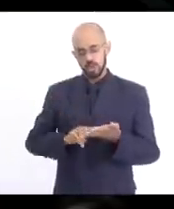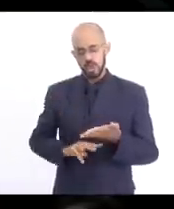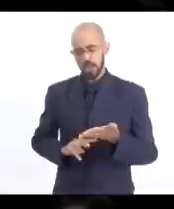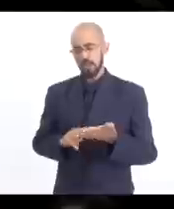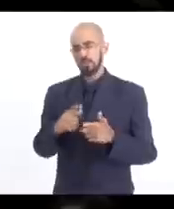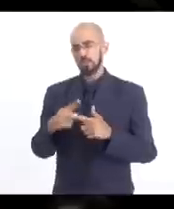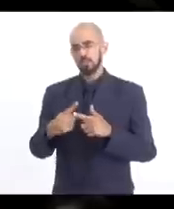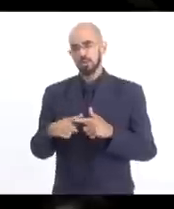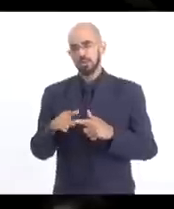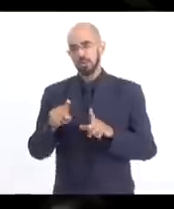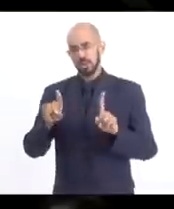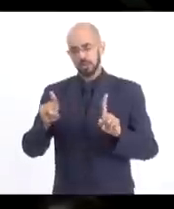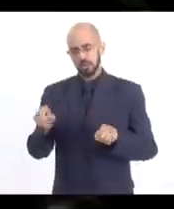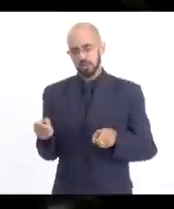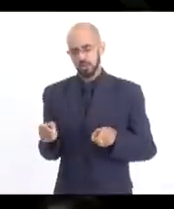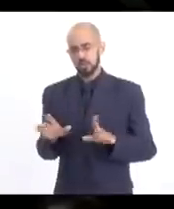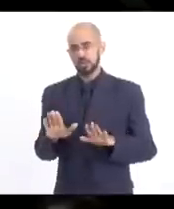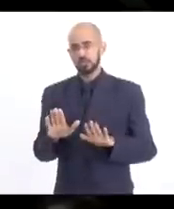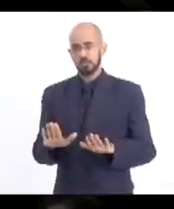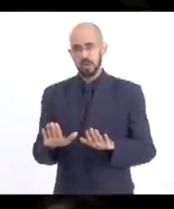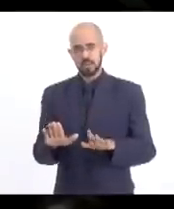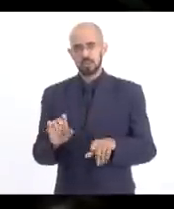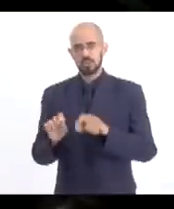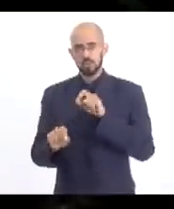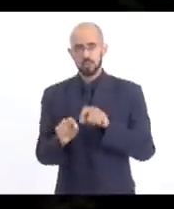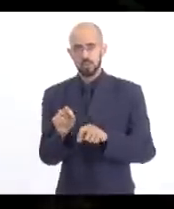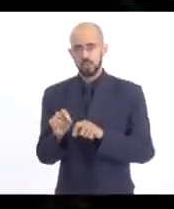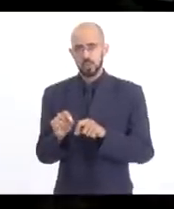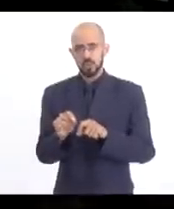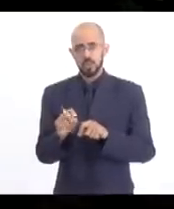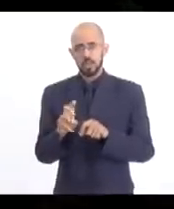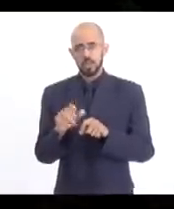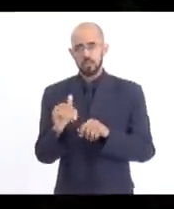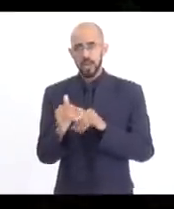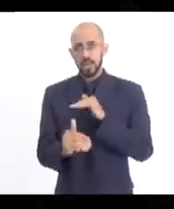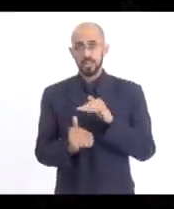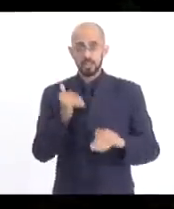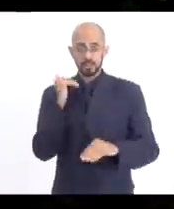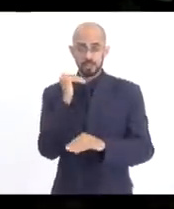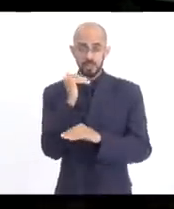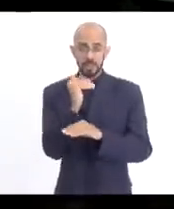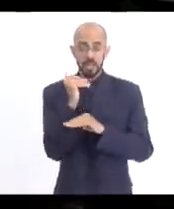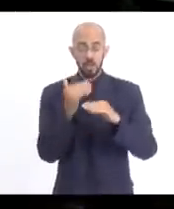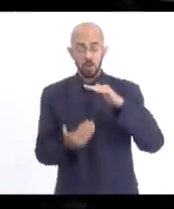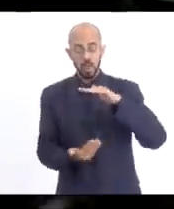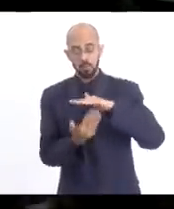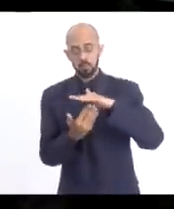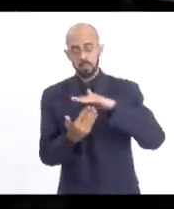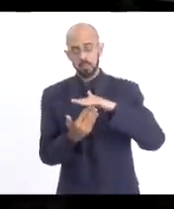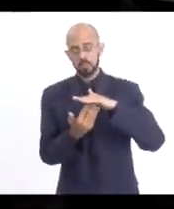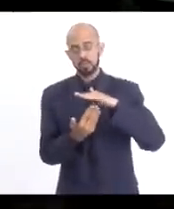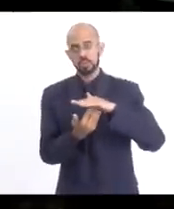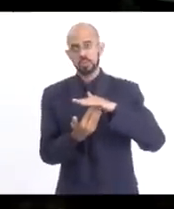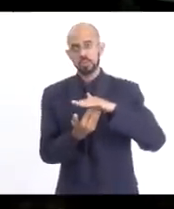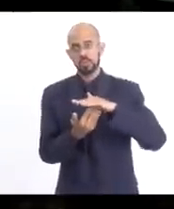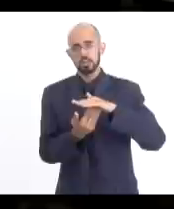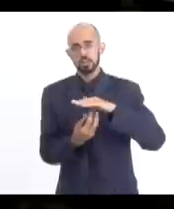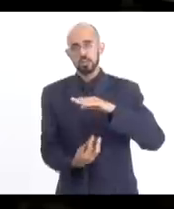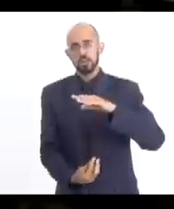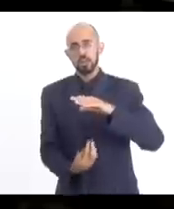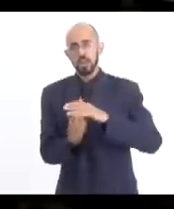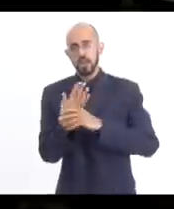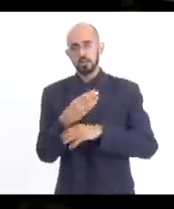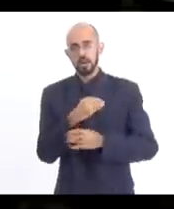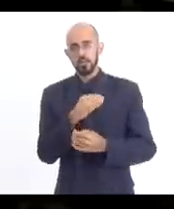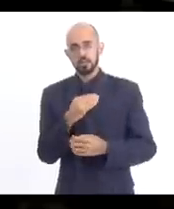porque está entre vírgulas. Que exceder ao limite máximo estabelecido para os benefícios